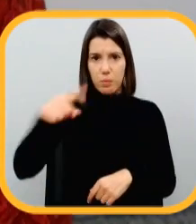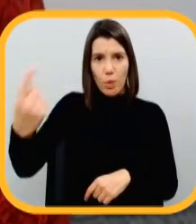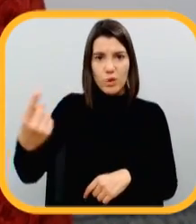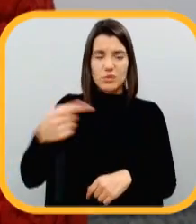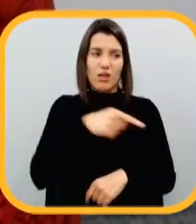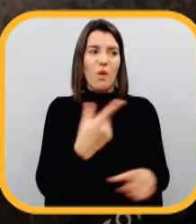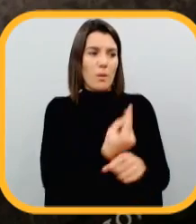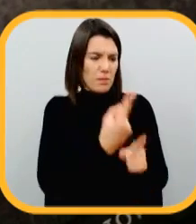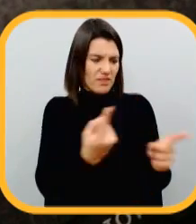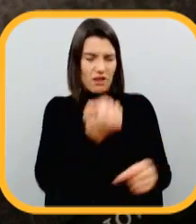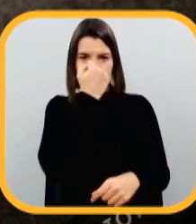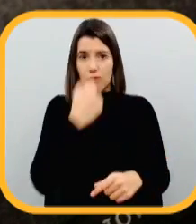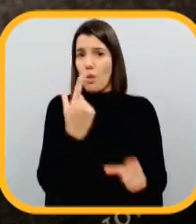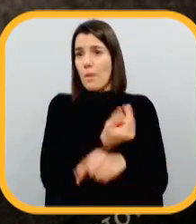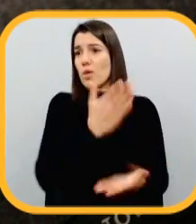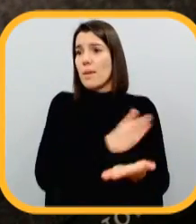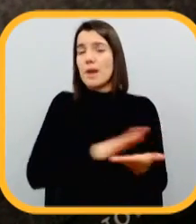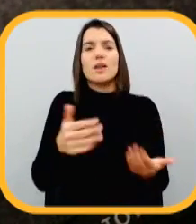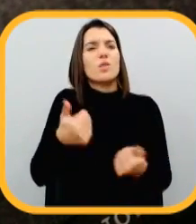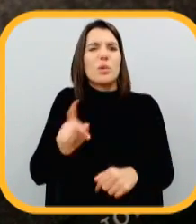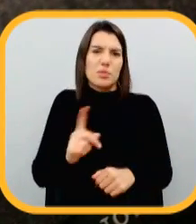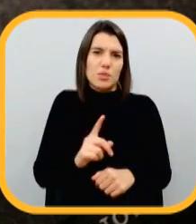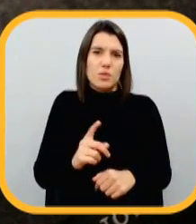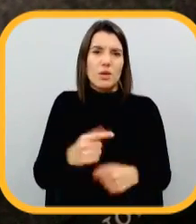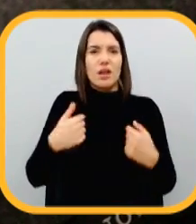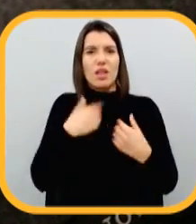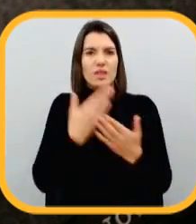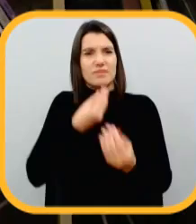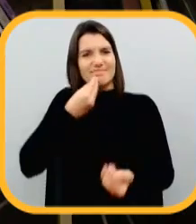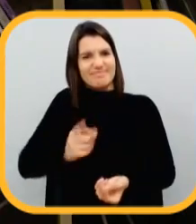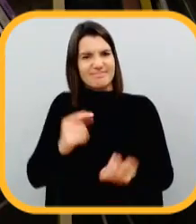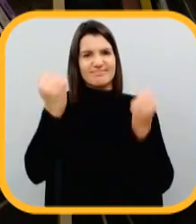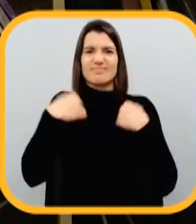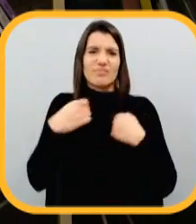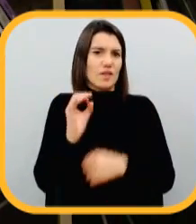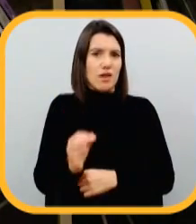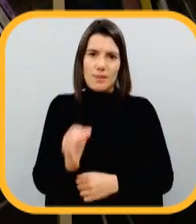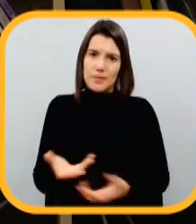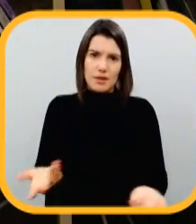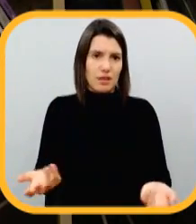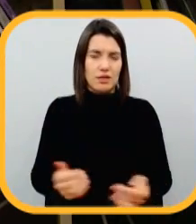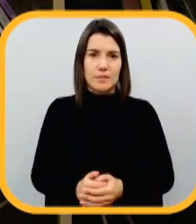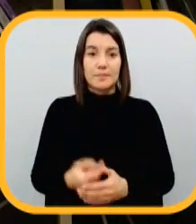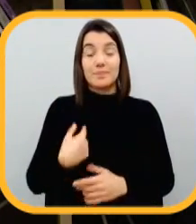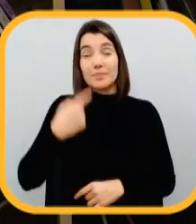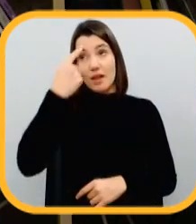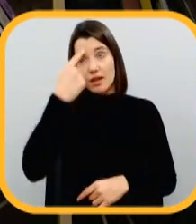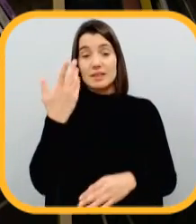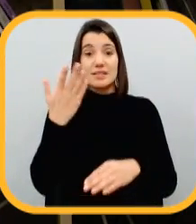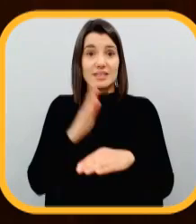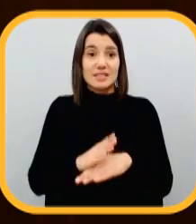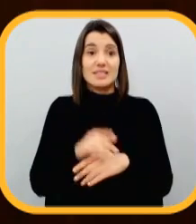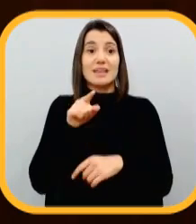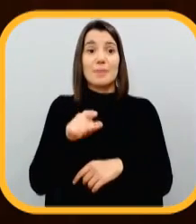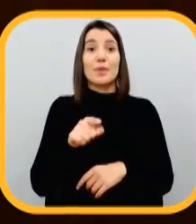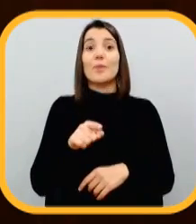concorrência. Portanto, não é inteligente não ser correta ou ser enganadora para com quem está. Estava-me a lembrar do exemplo